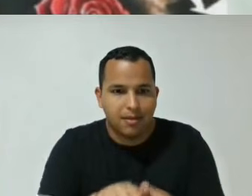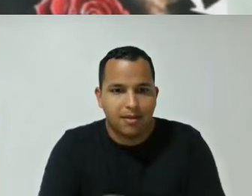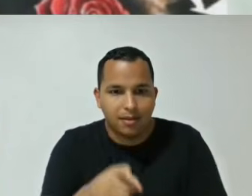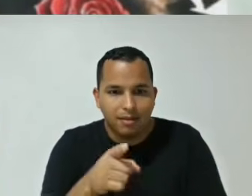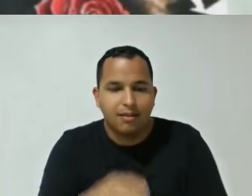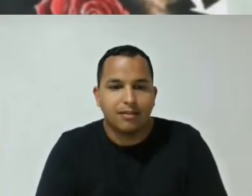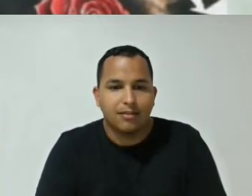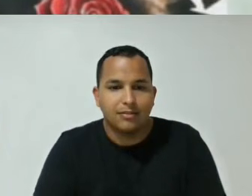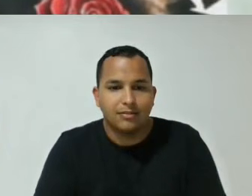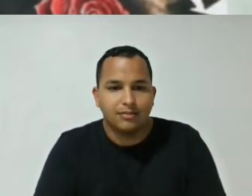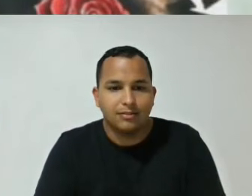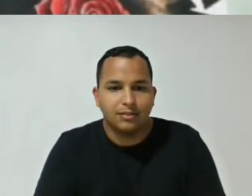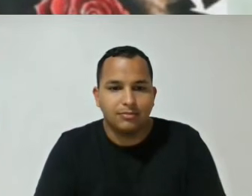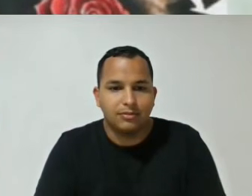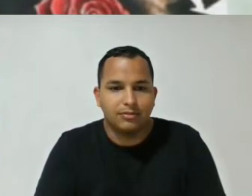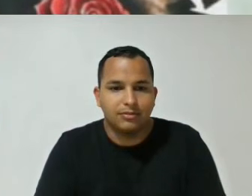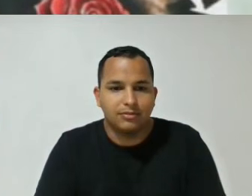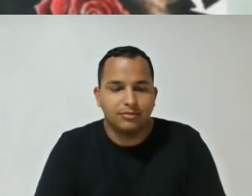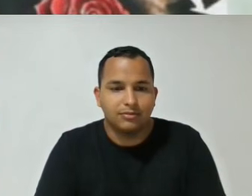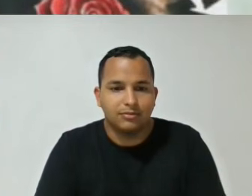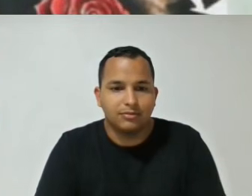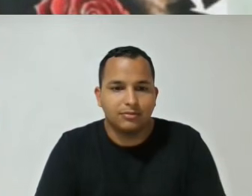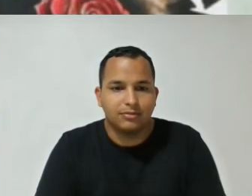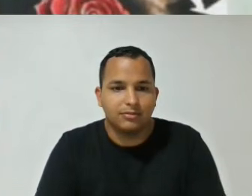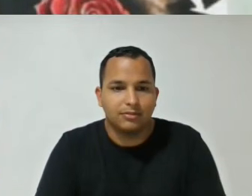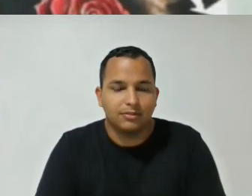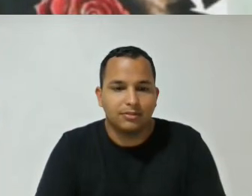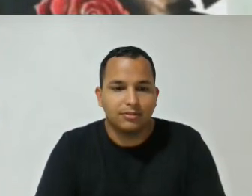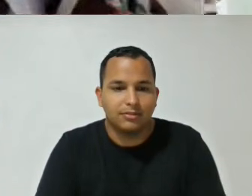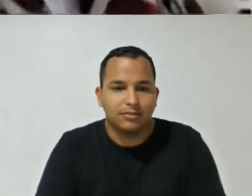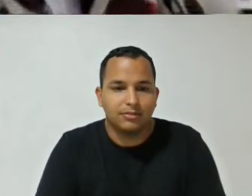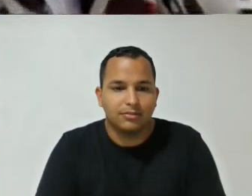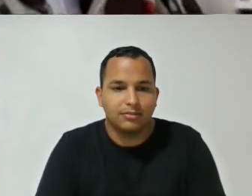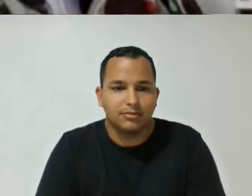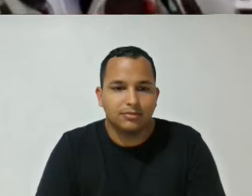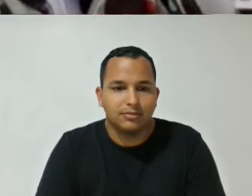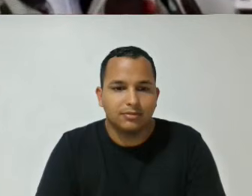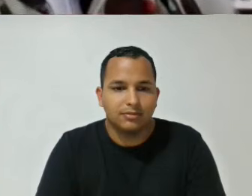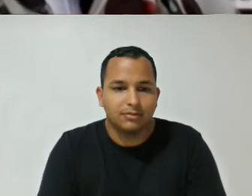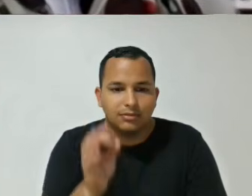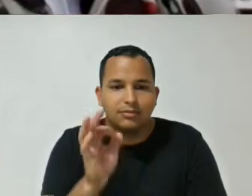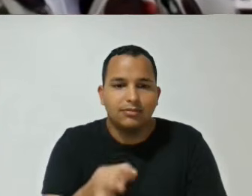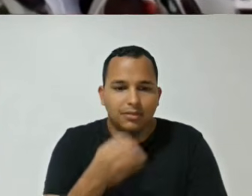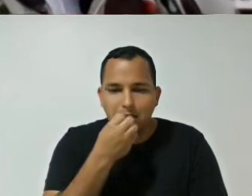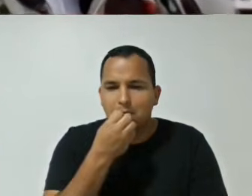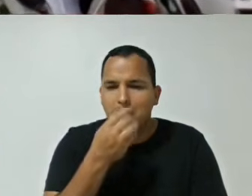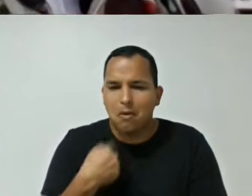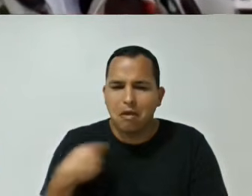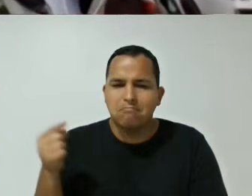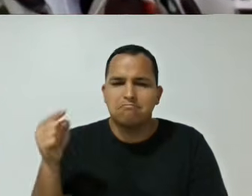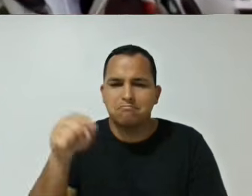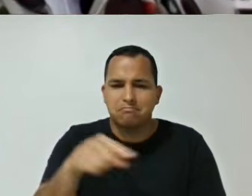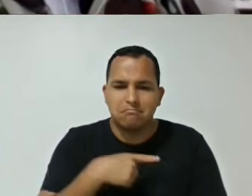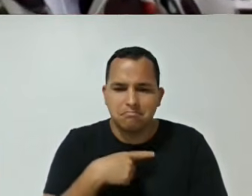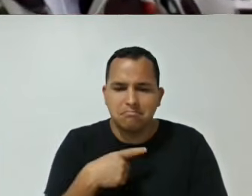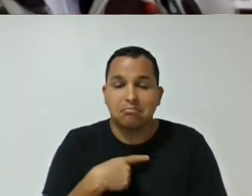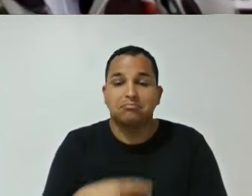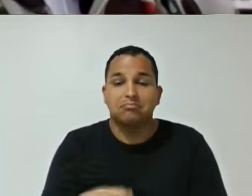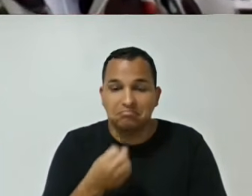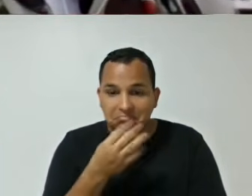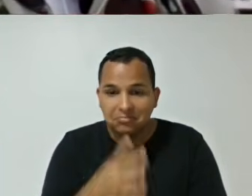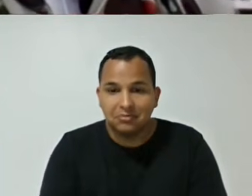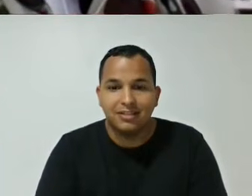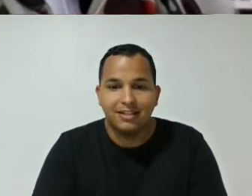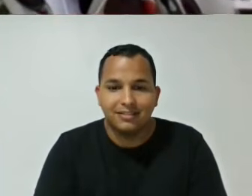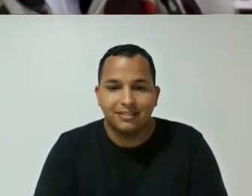E aí a gente continuou. Foi muito bom ter ido. Que legal. Como é que chama